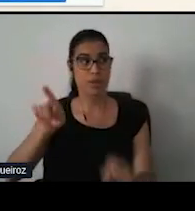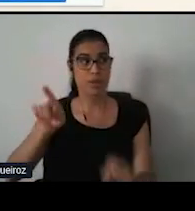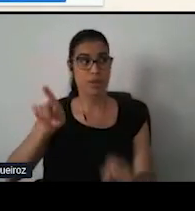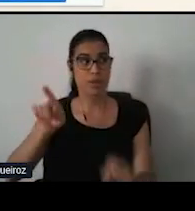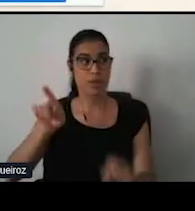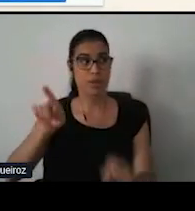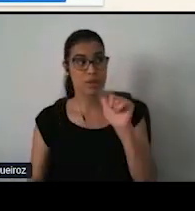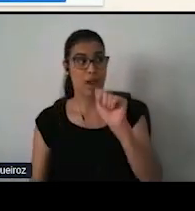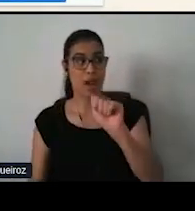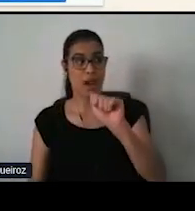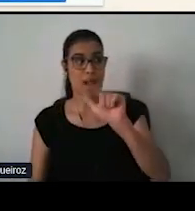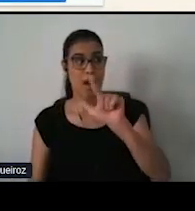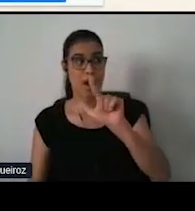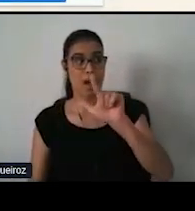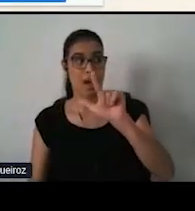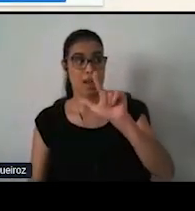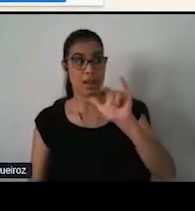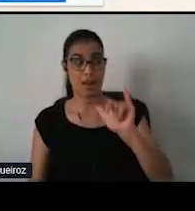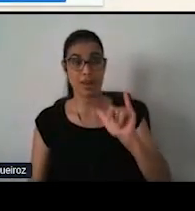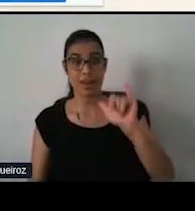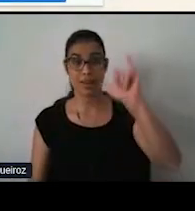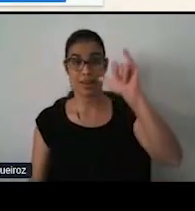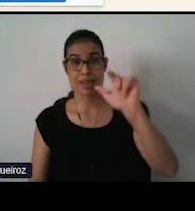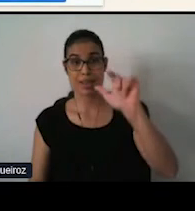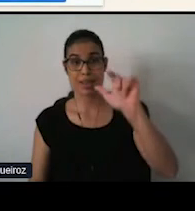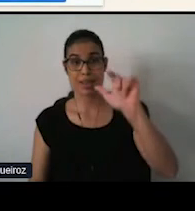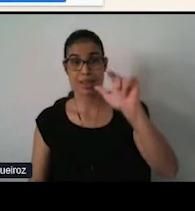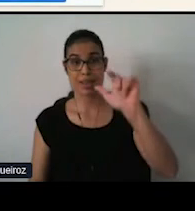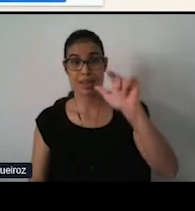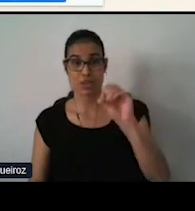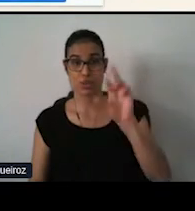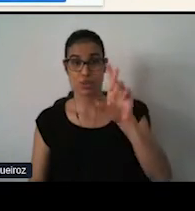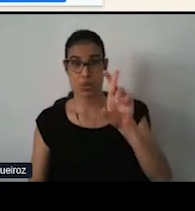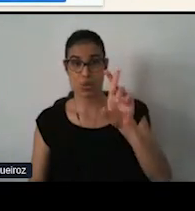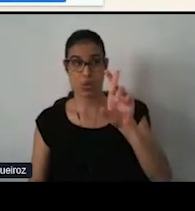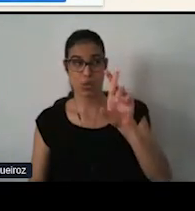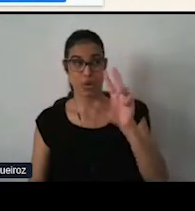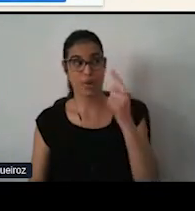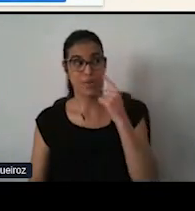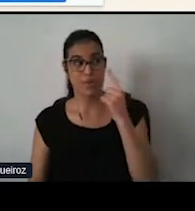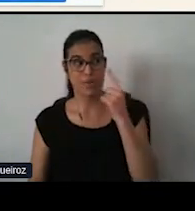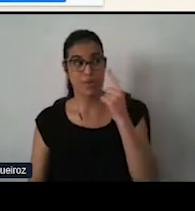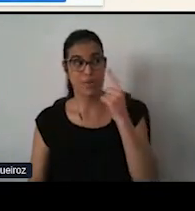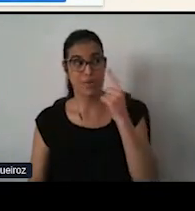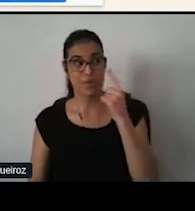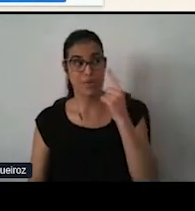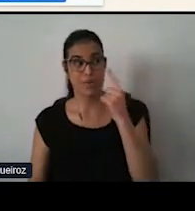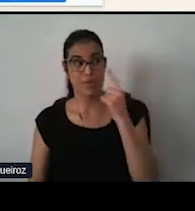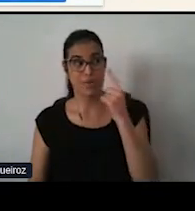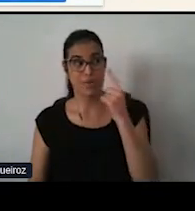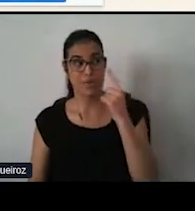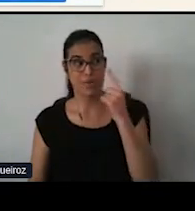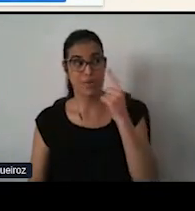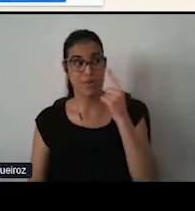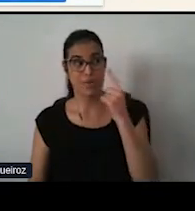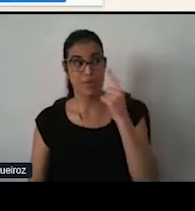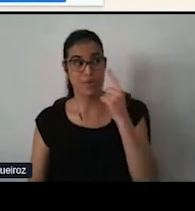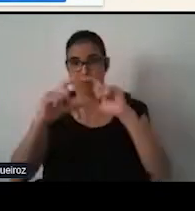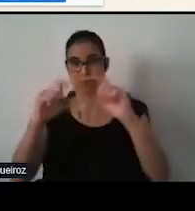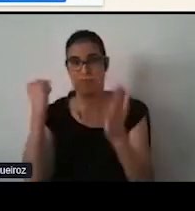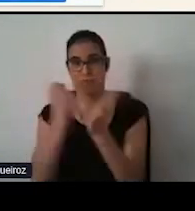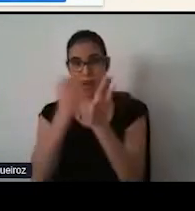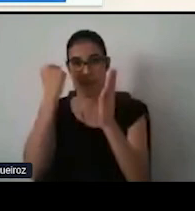que se chama Alligator exatamente por conta que a logo deles é um jacaré, e o nome